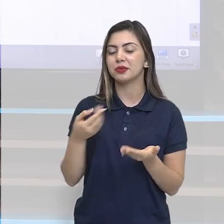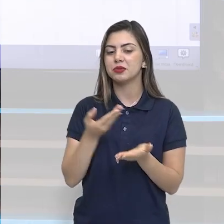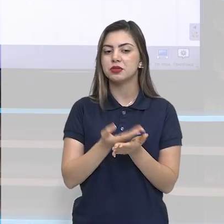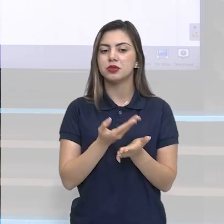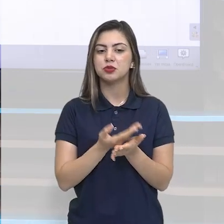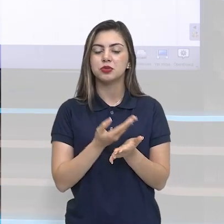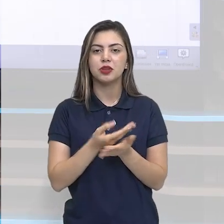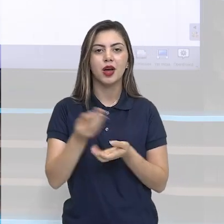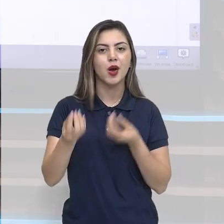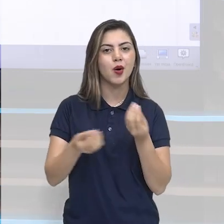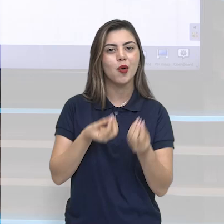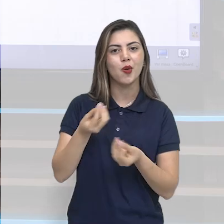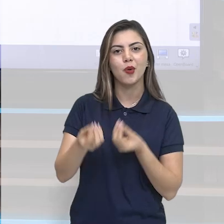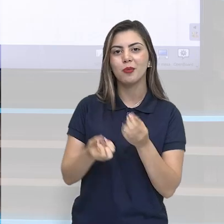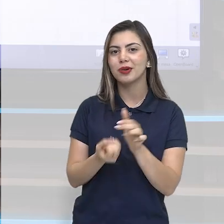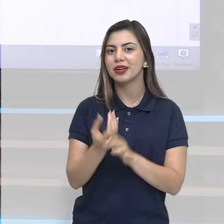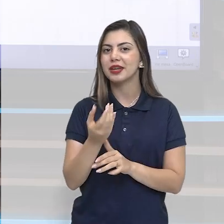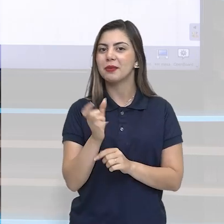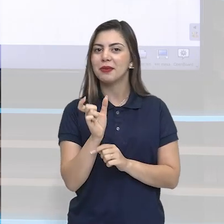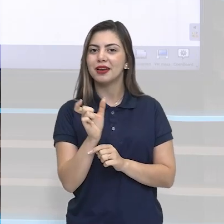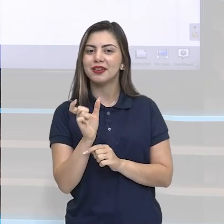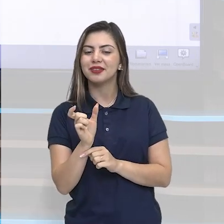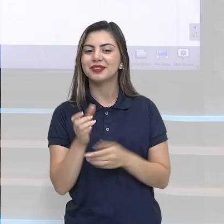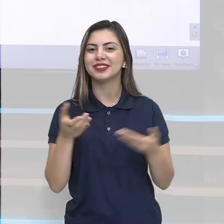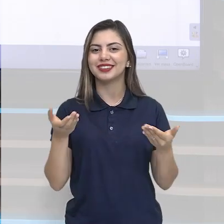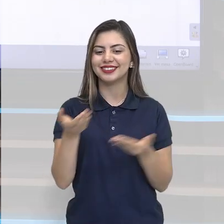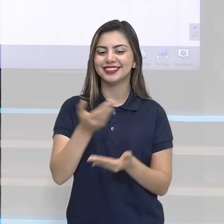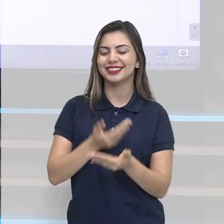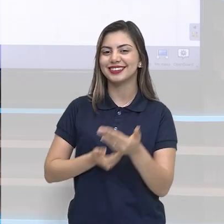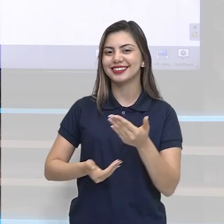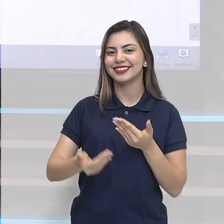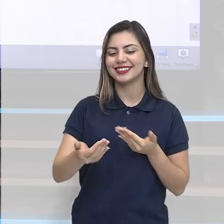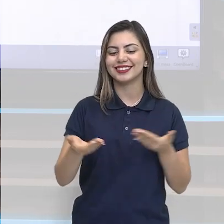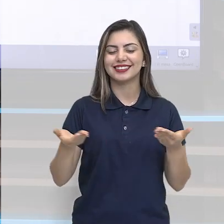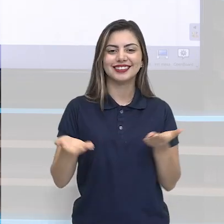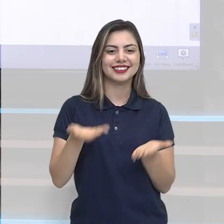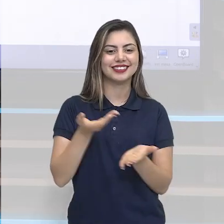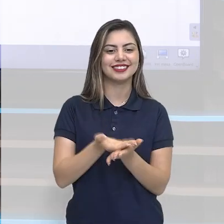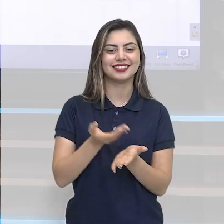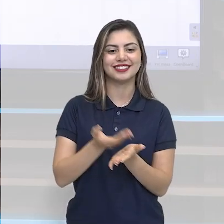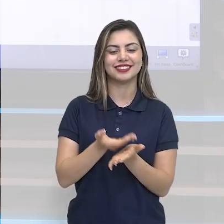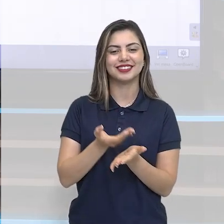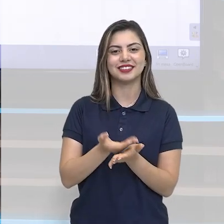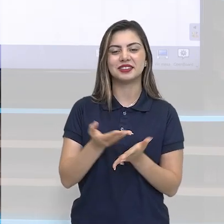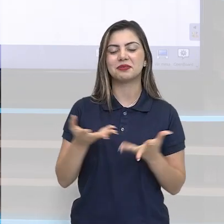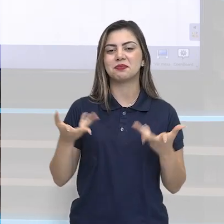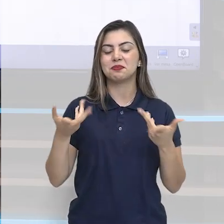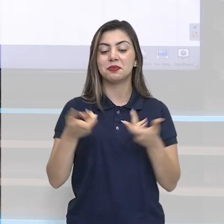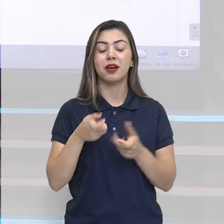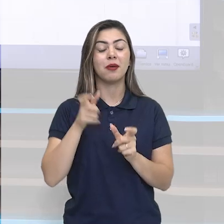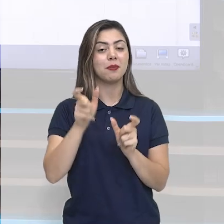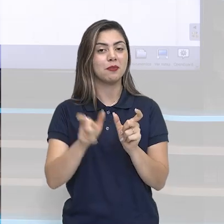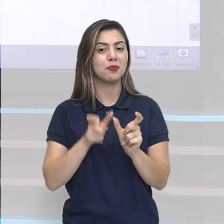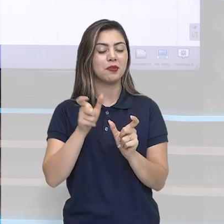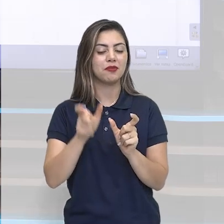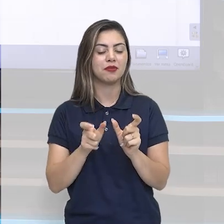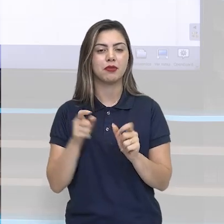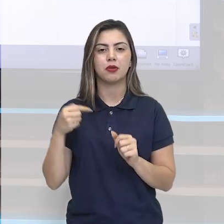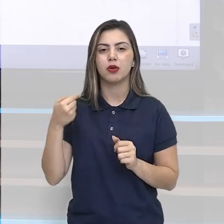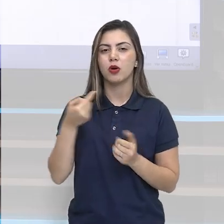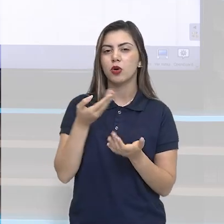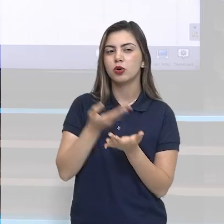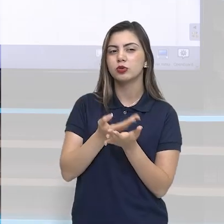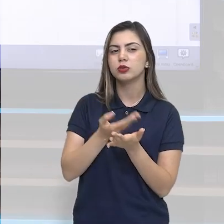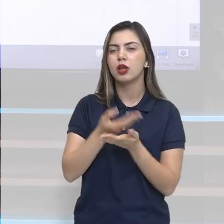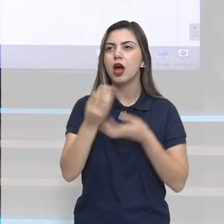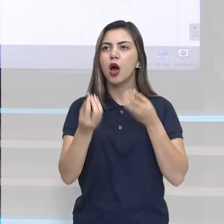dá todo esse processo? Vamos mergulhar, então, aqui nesse universo da morfologia, entendendo